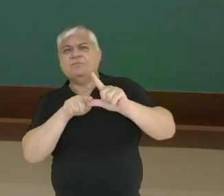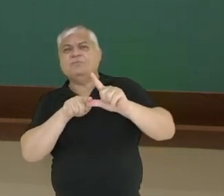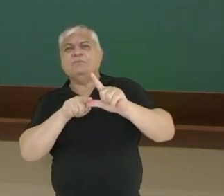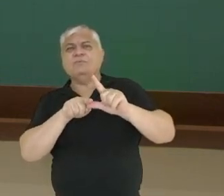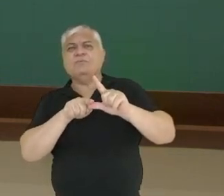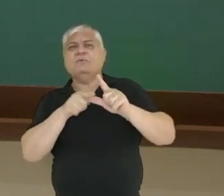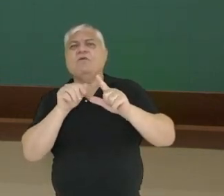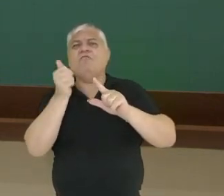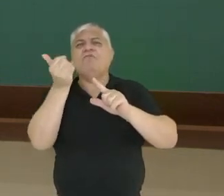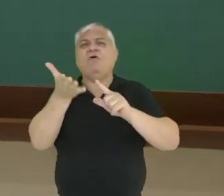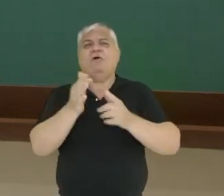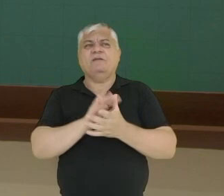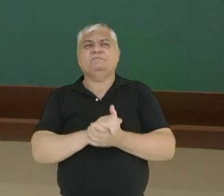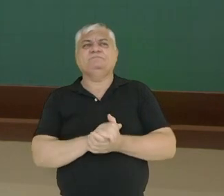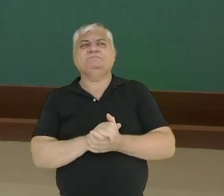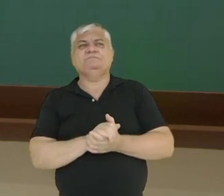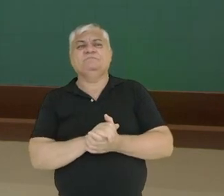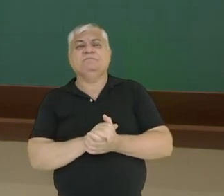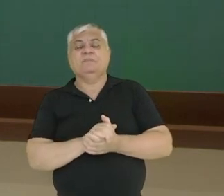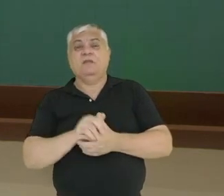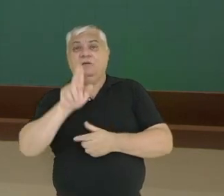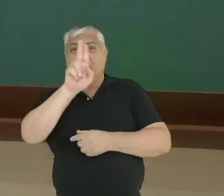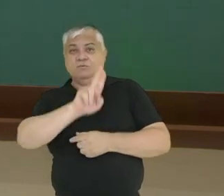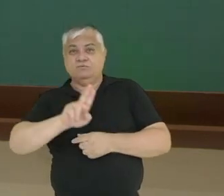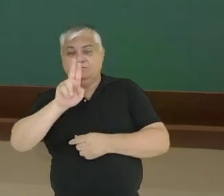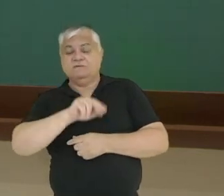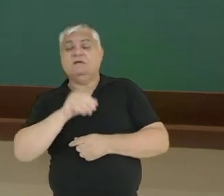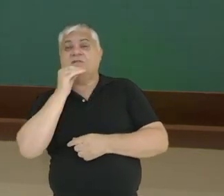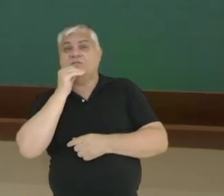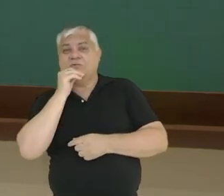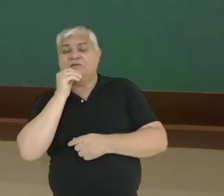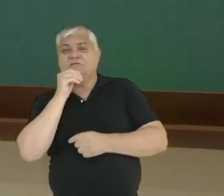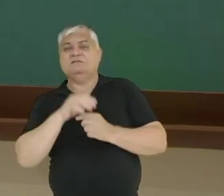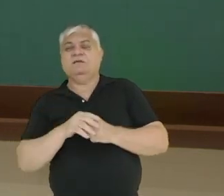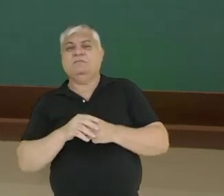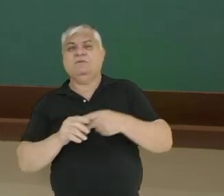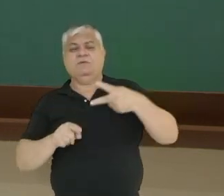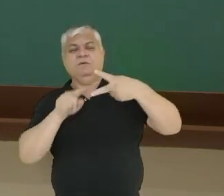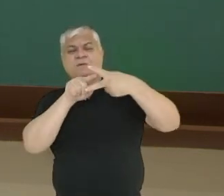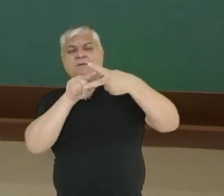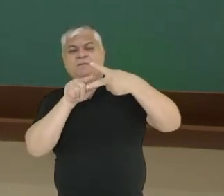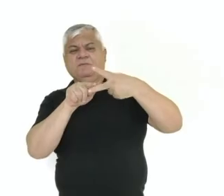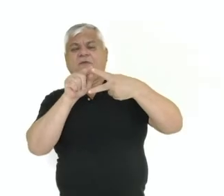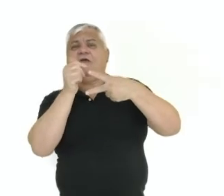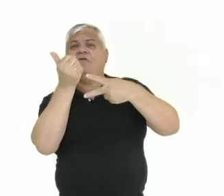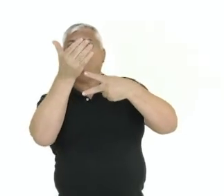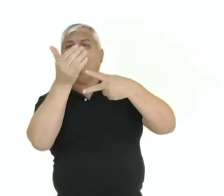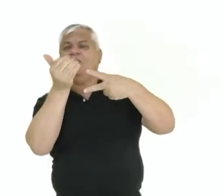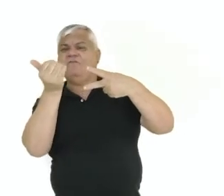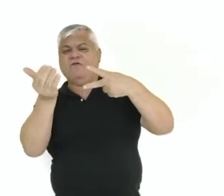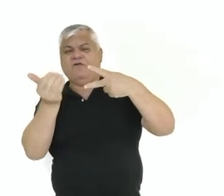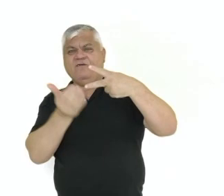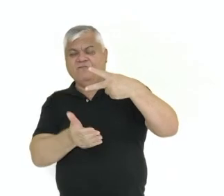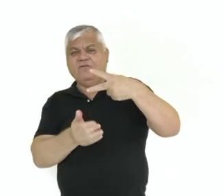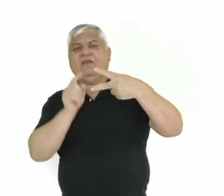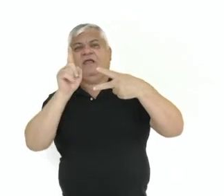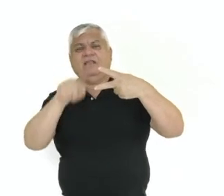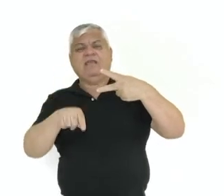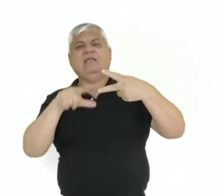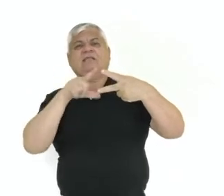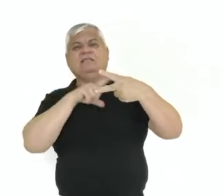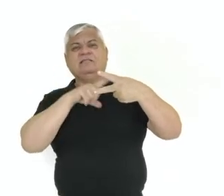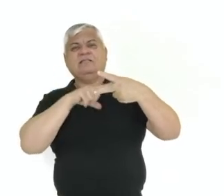um polígono. Os ângulos externos são aqueles ângulos que são formados por um lado